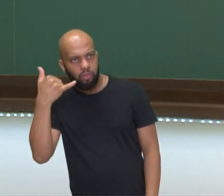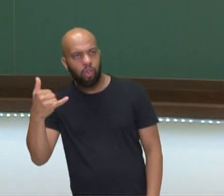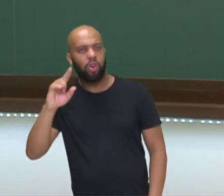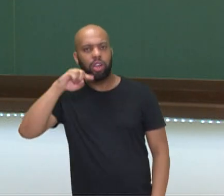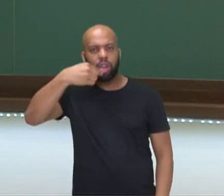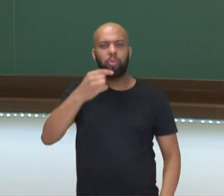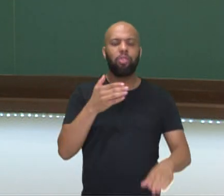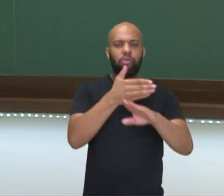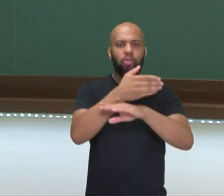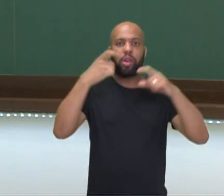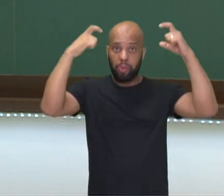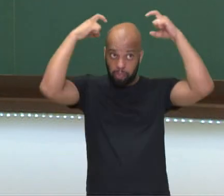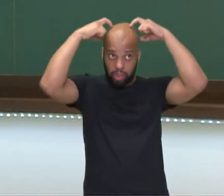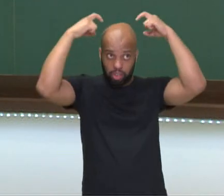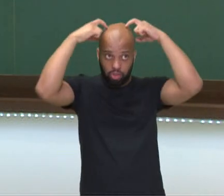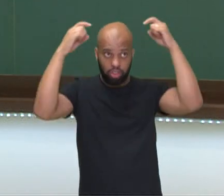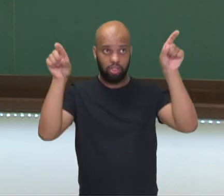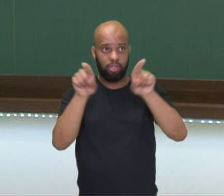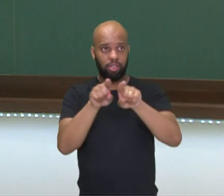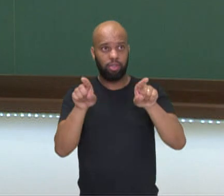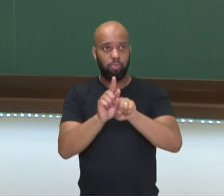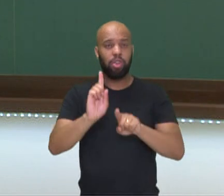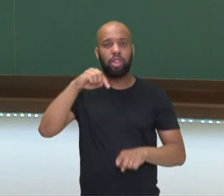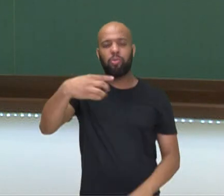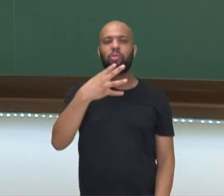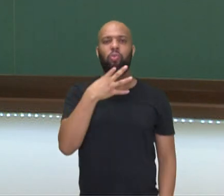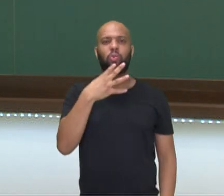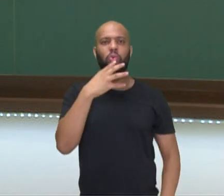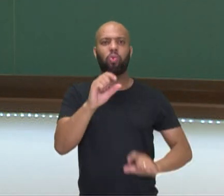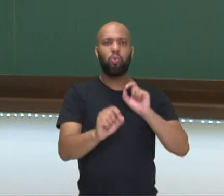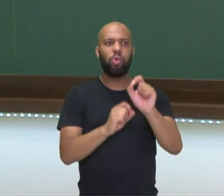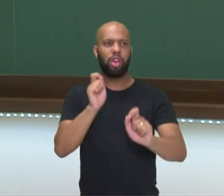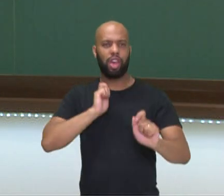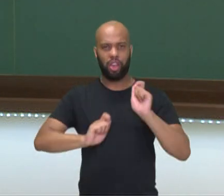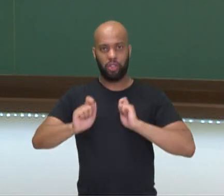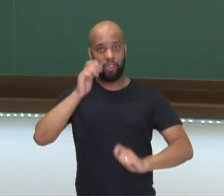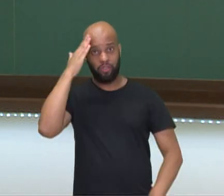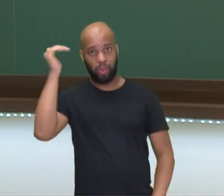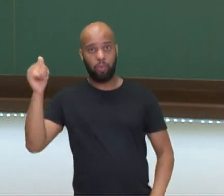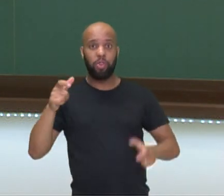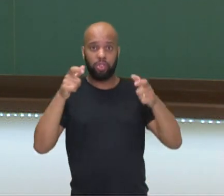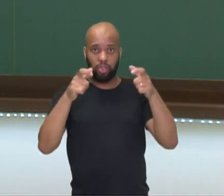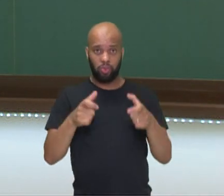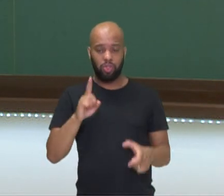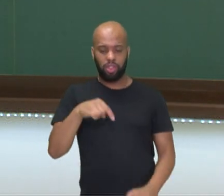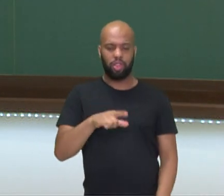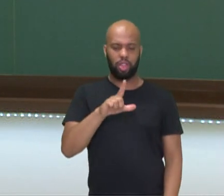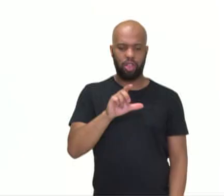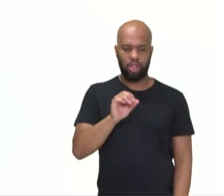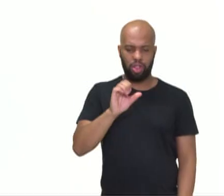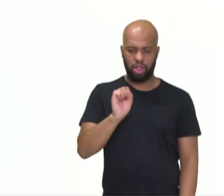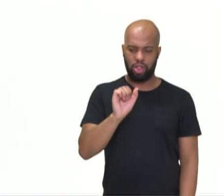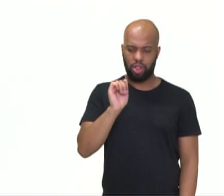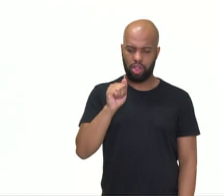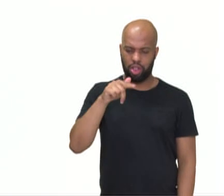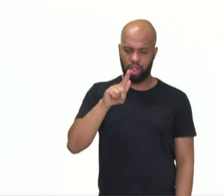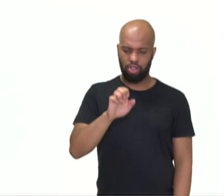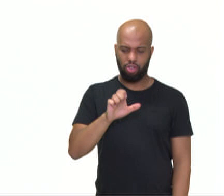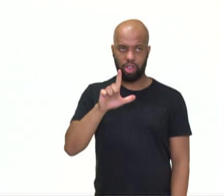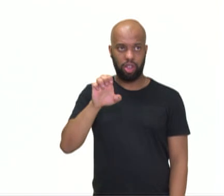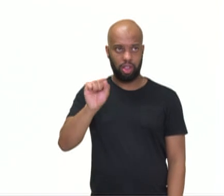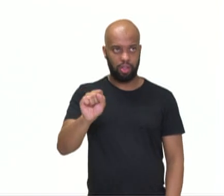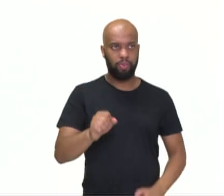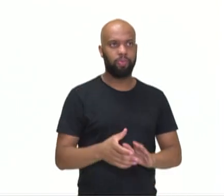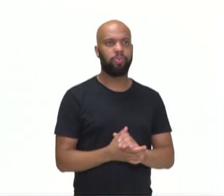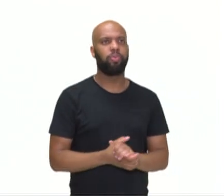Também conhecemos algumas estrelas internacionais em Los Angeles. We met Nelly